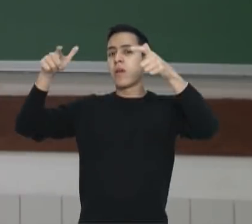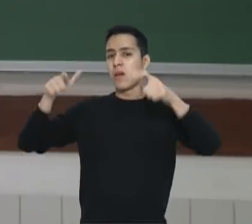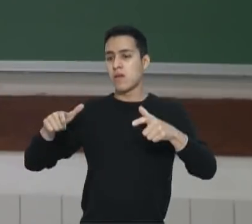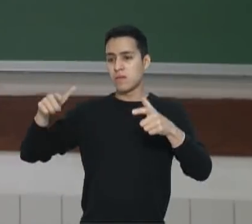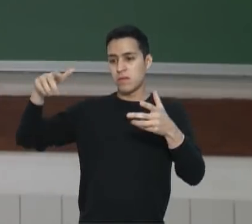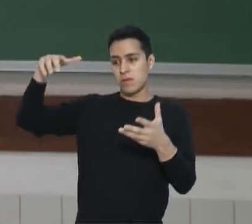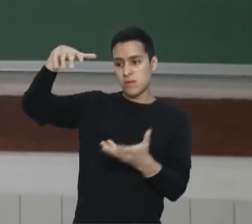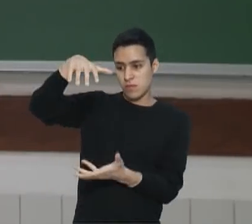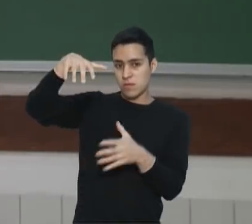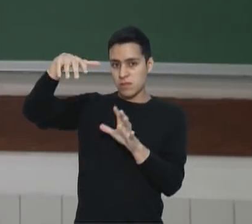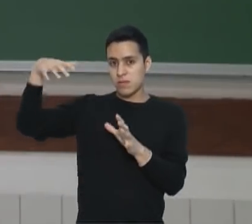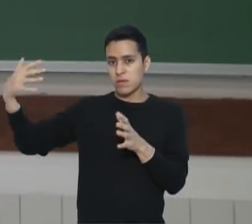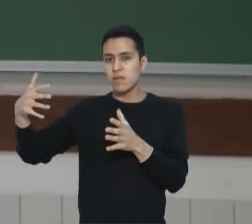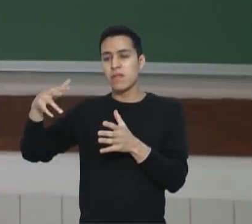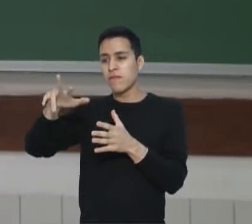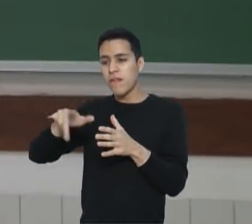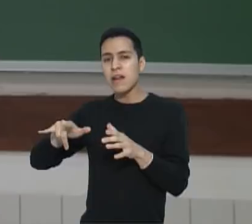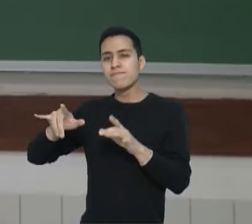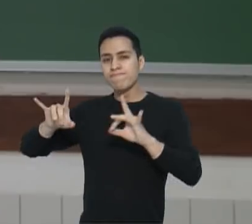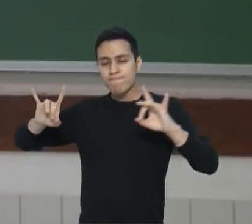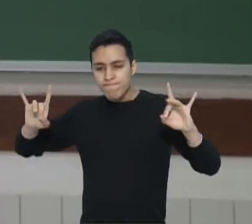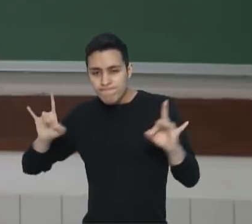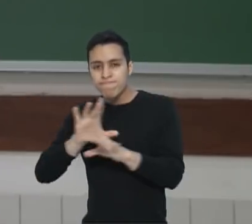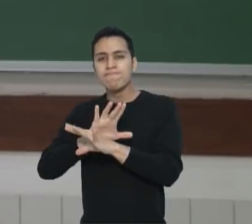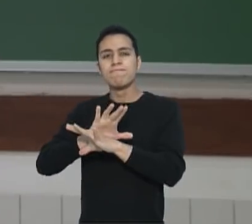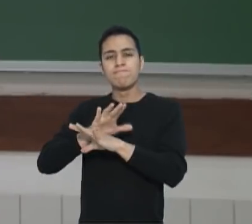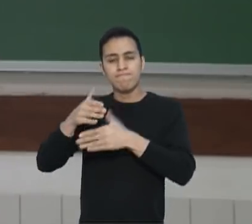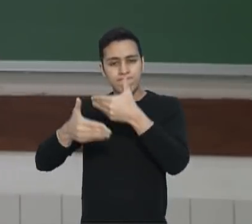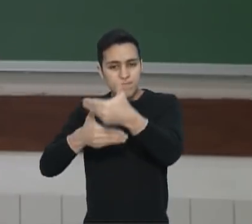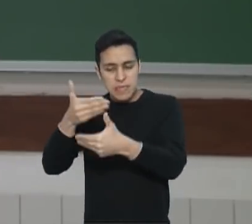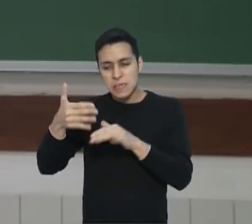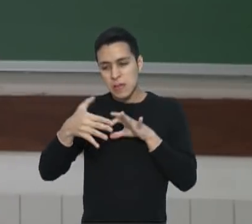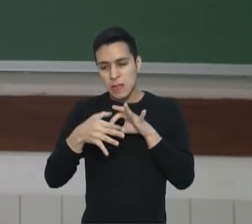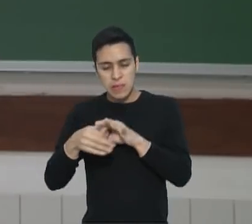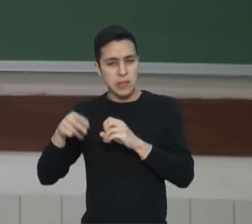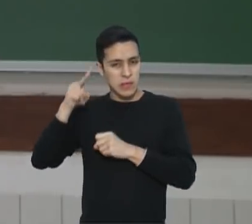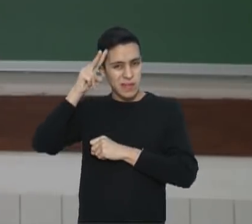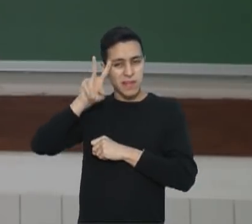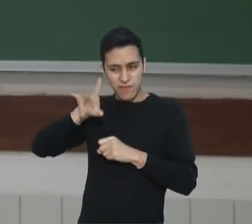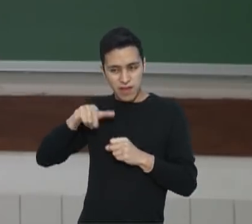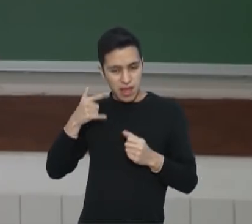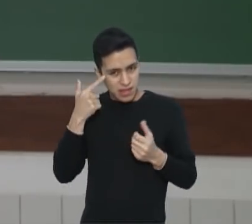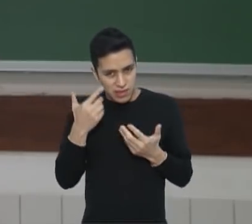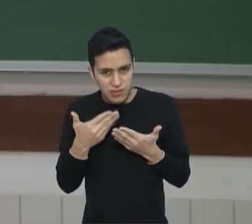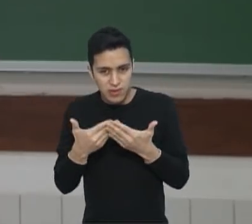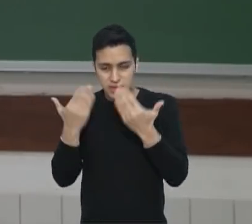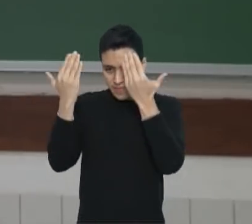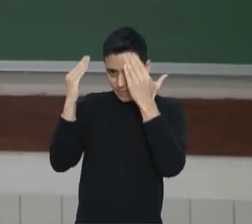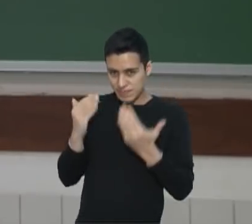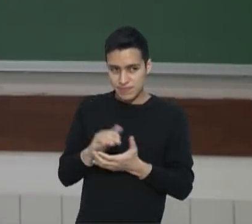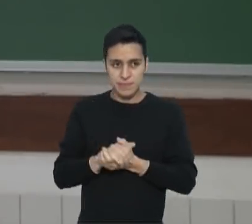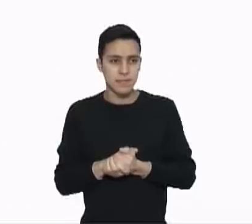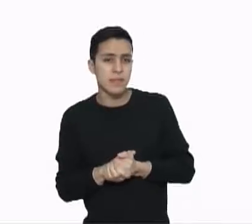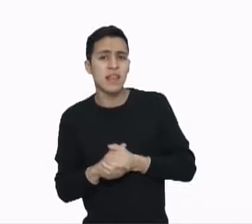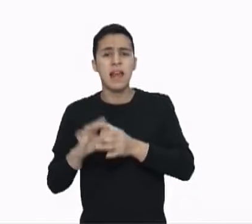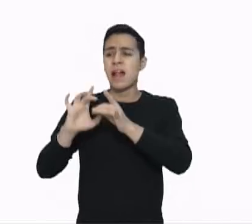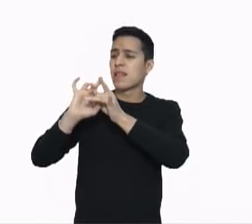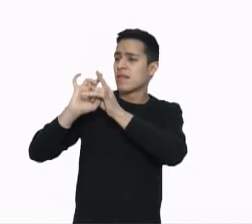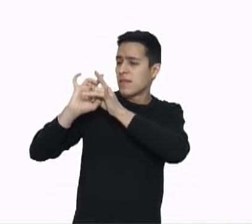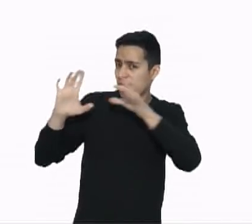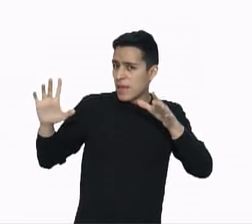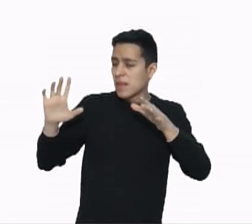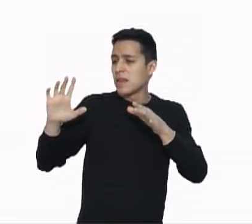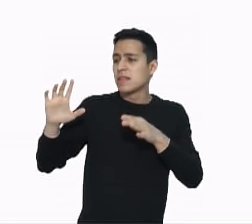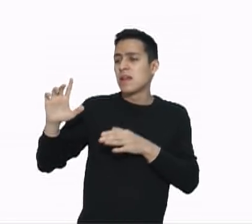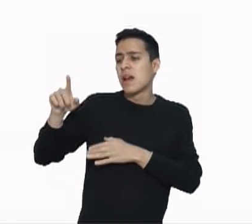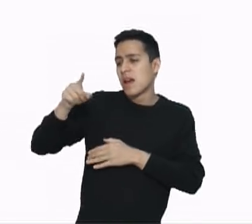continente indiano e vão determinar os rumos também de alguns contextos históricos que vamos analisar. A independência da Índia precisa ser